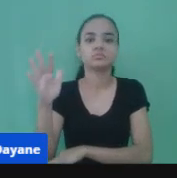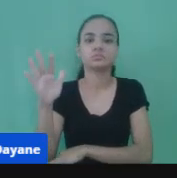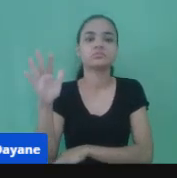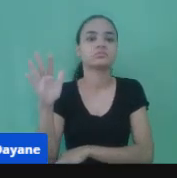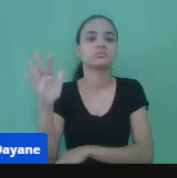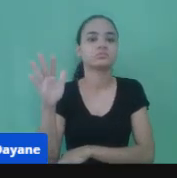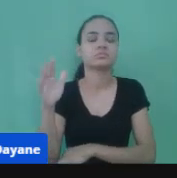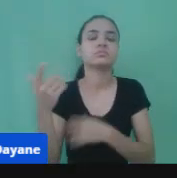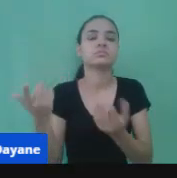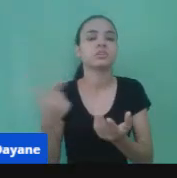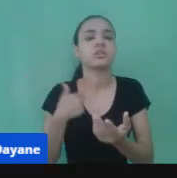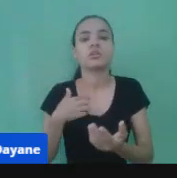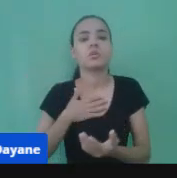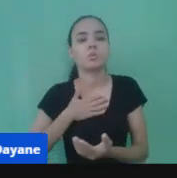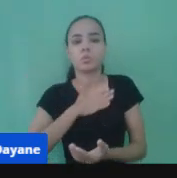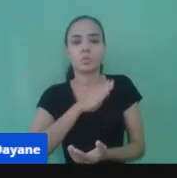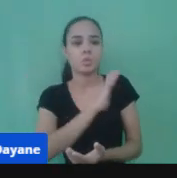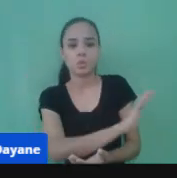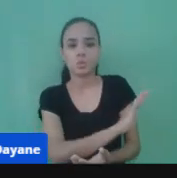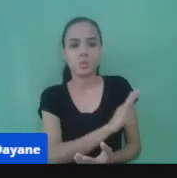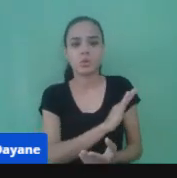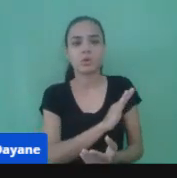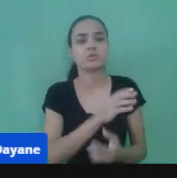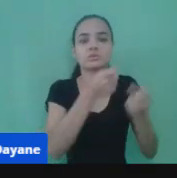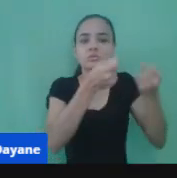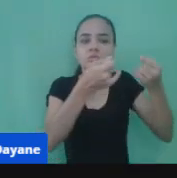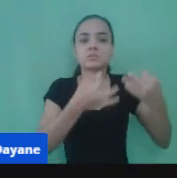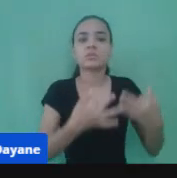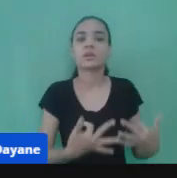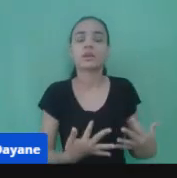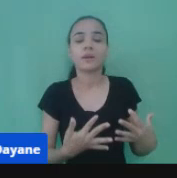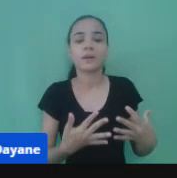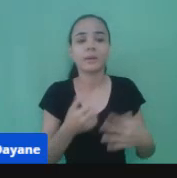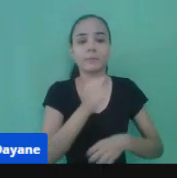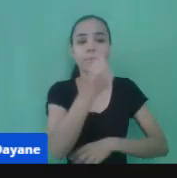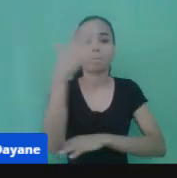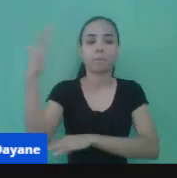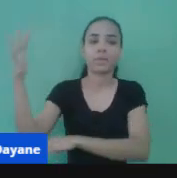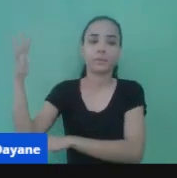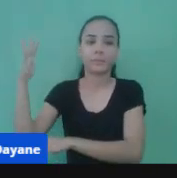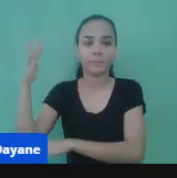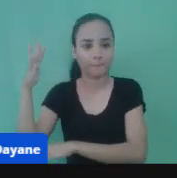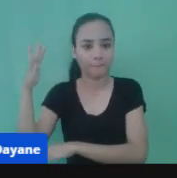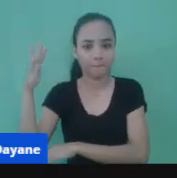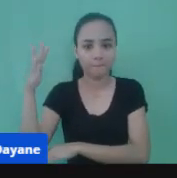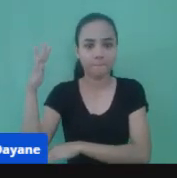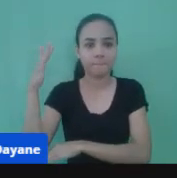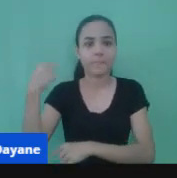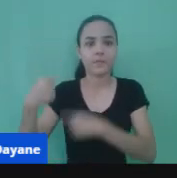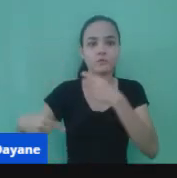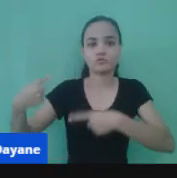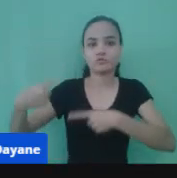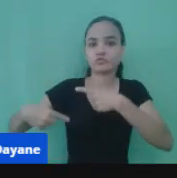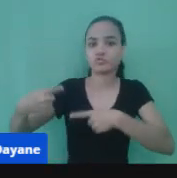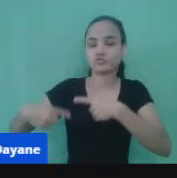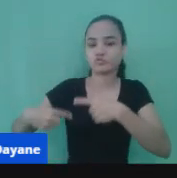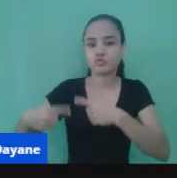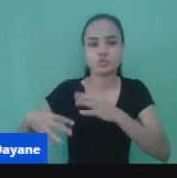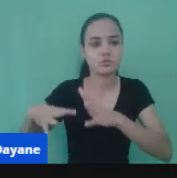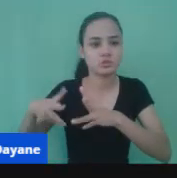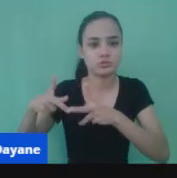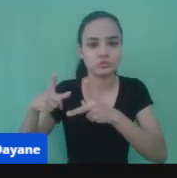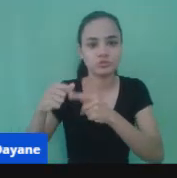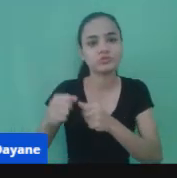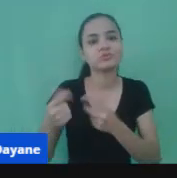fala ambiente, né? Senão a gente fica dividindo tudo, né? E óbvio que com esse cenário a gente vai ter